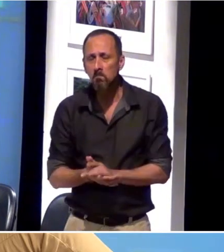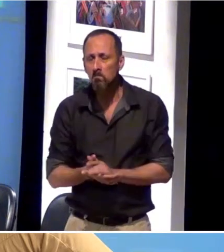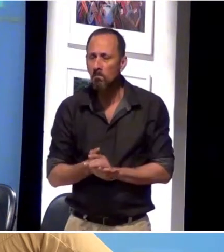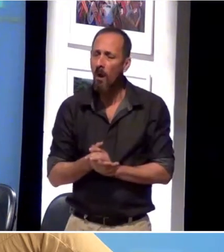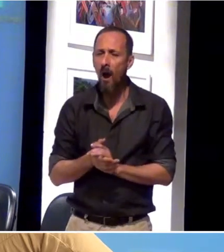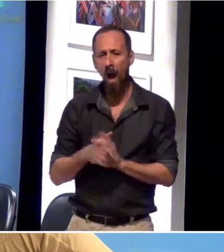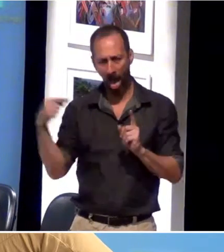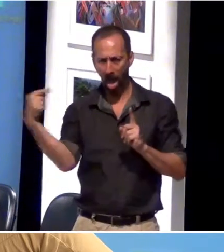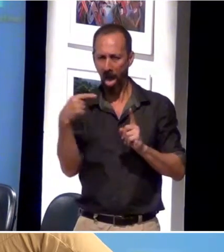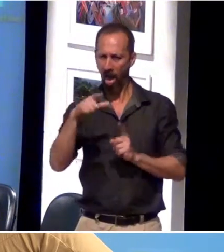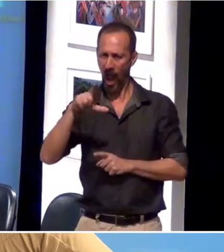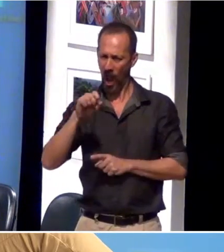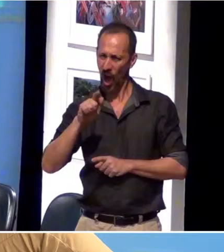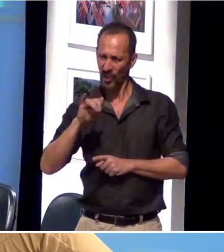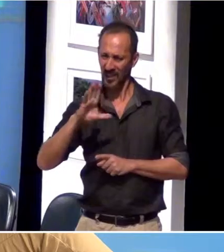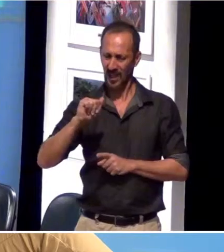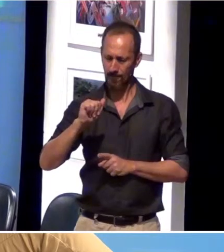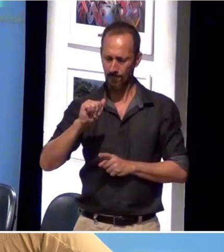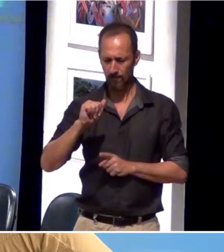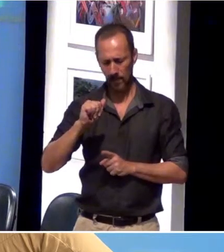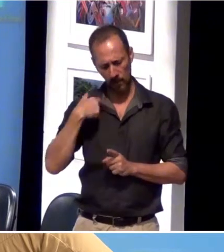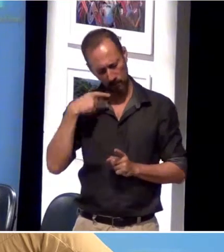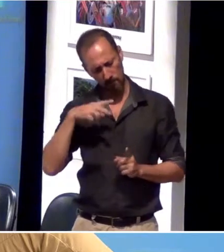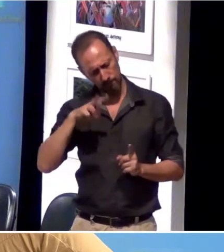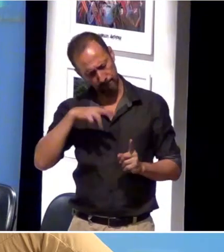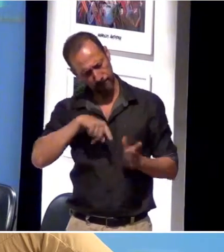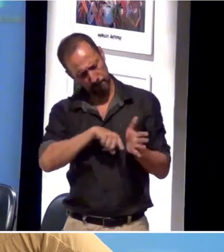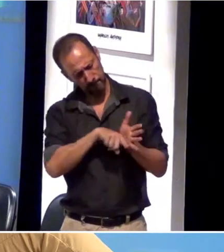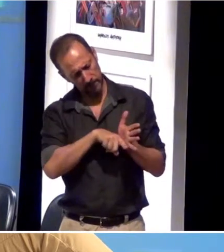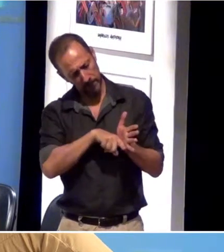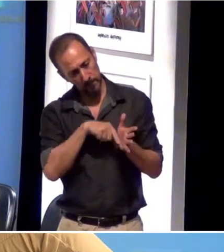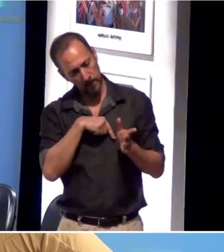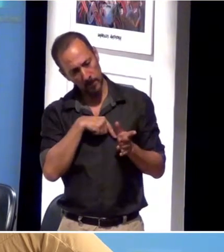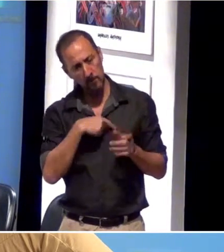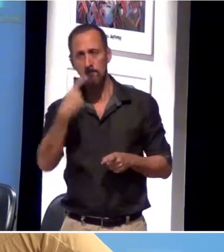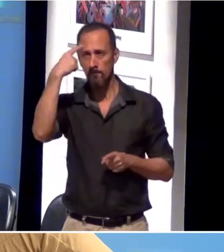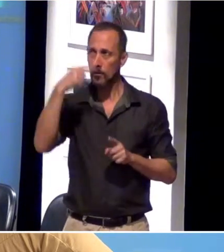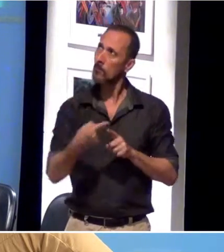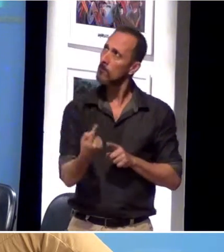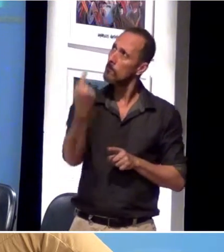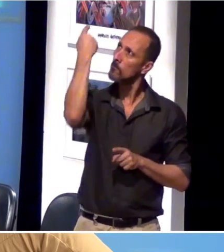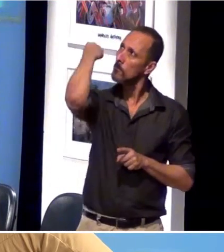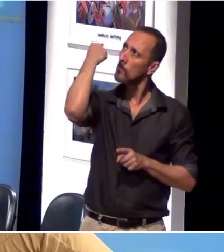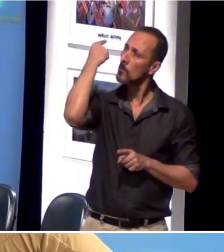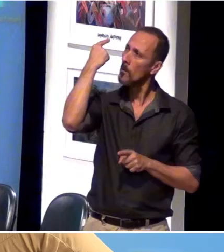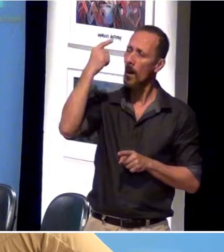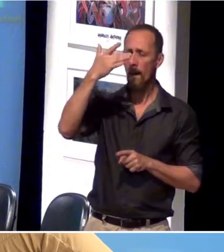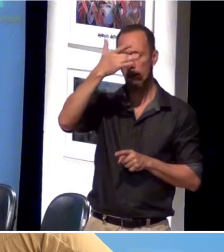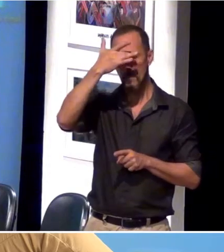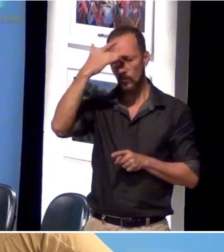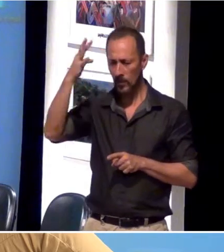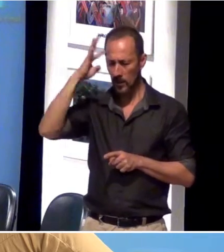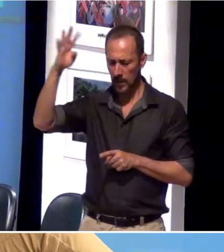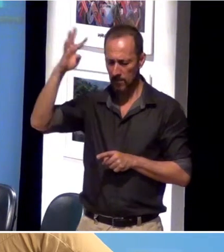Nessa lógica, assim, quando a gente vai olhando, eu vou buscar muito o pessoal do pensamento descolonial, porque eu acho que